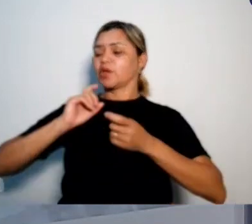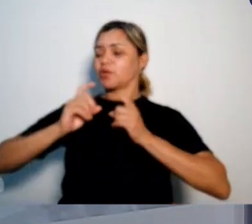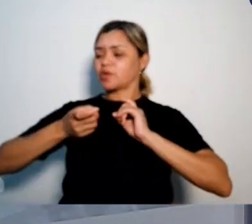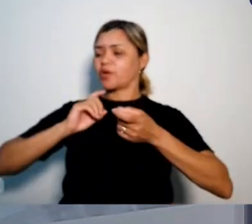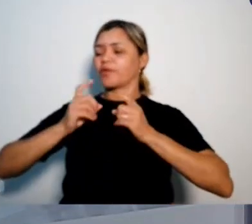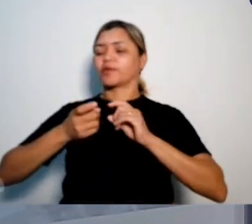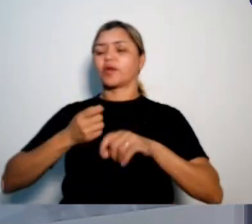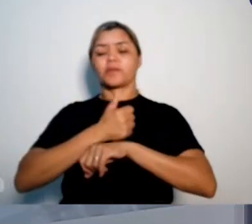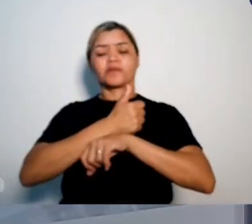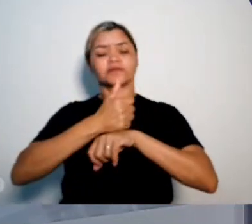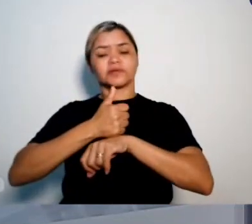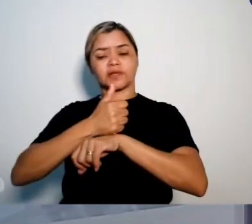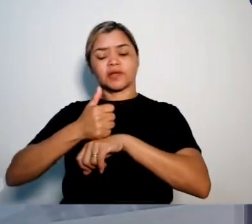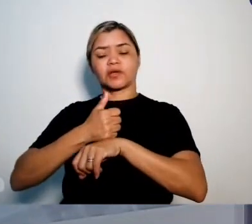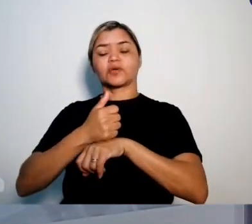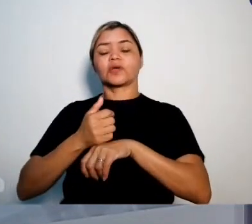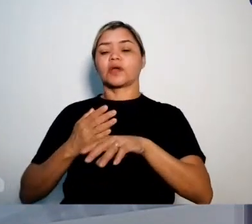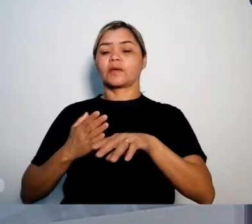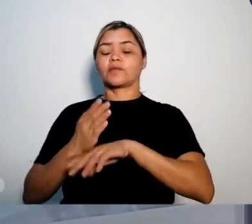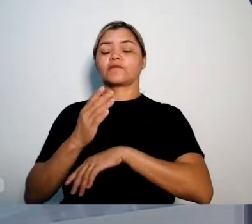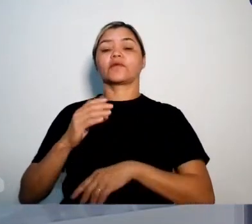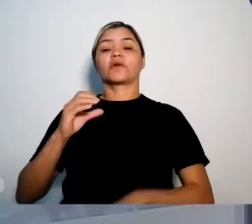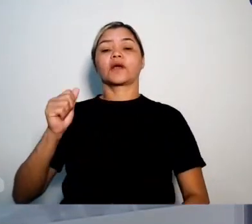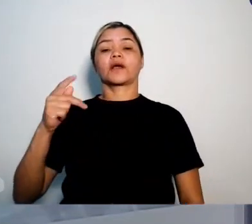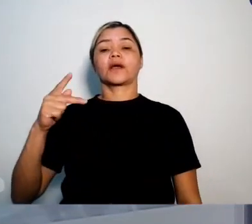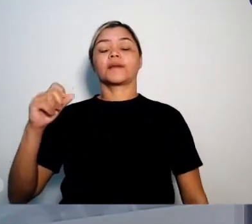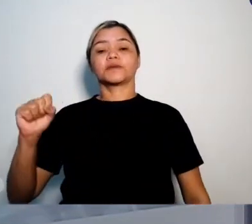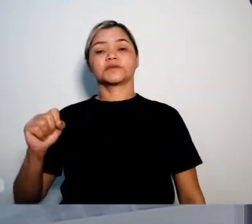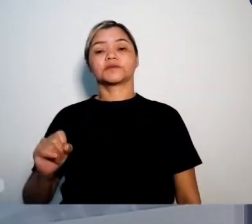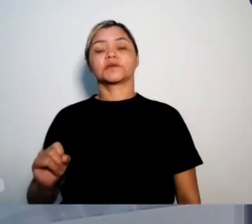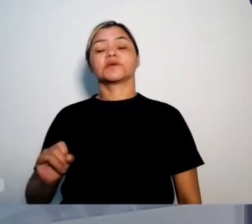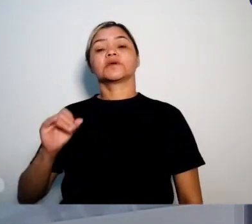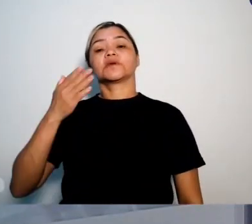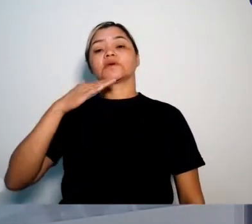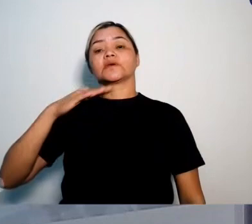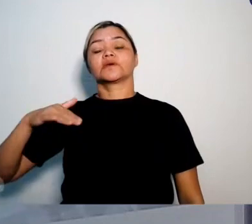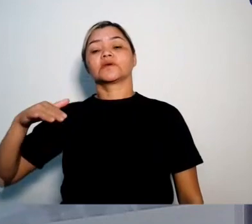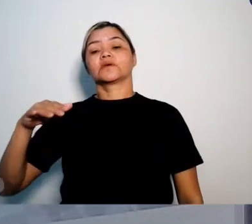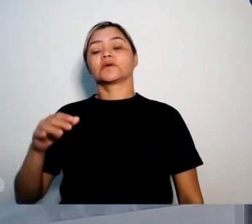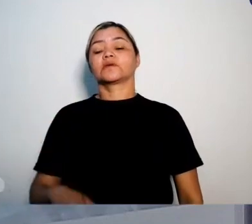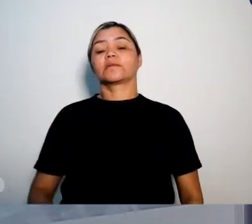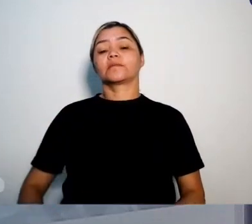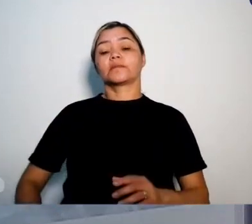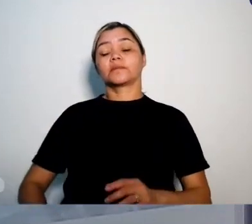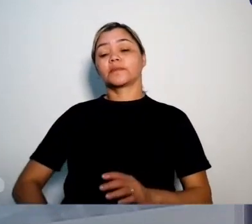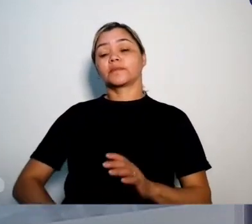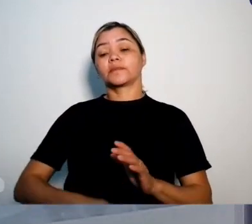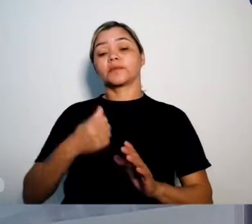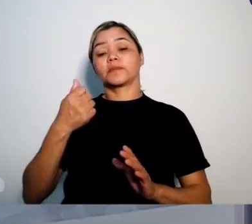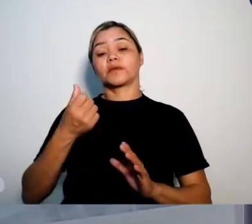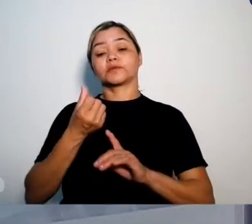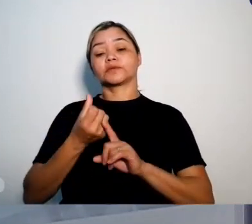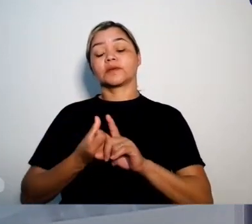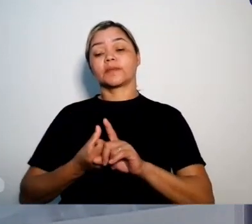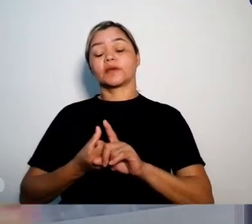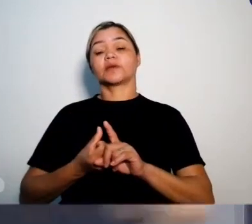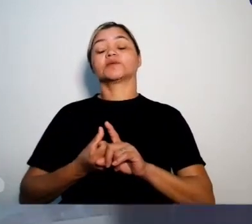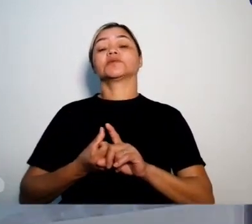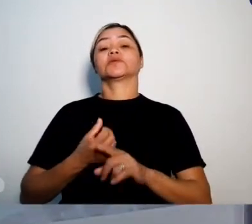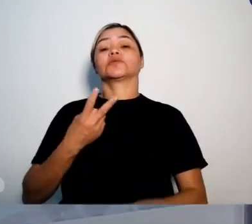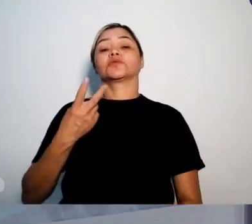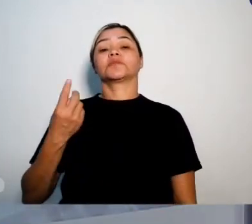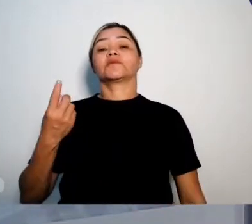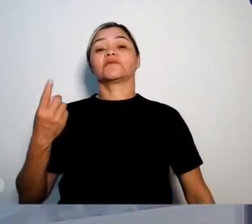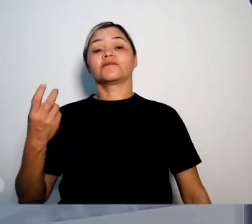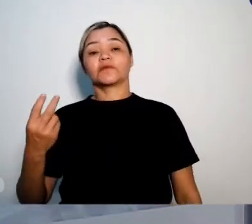profissionais, aprovou o CAPS infantil para o nosso primeiro semestre de 2020, já consta do orçamento. E a casa